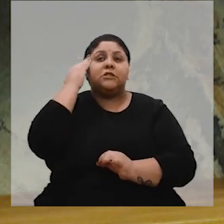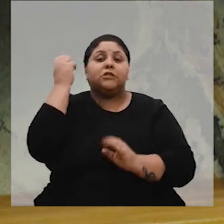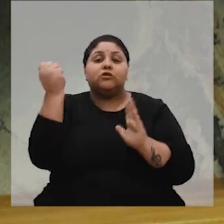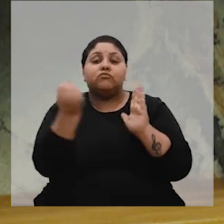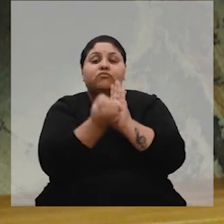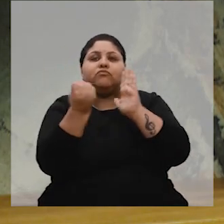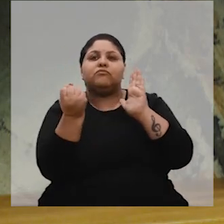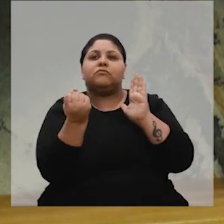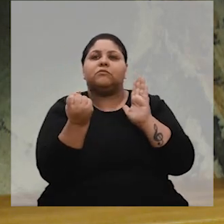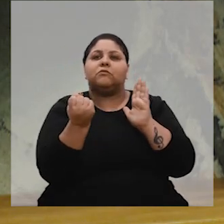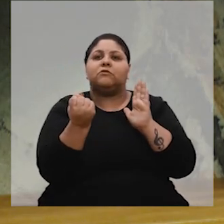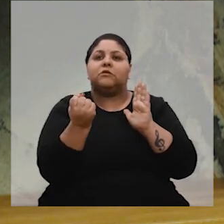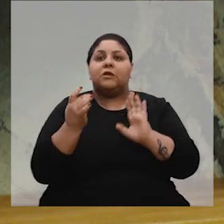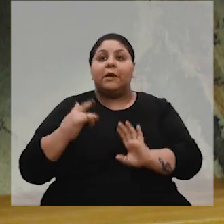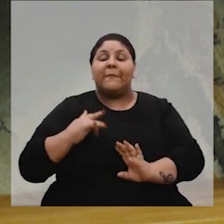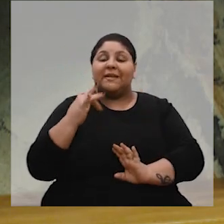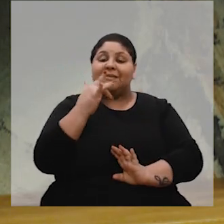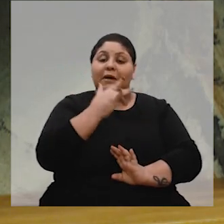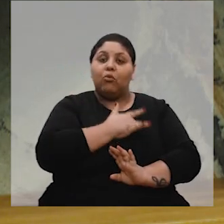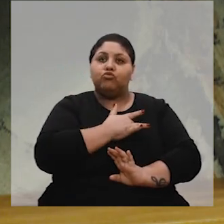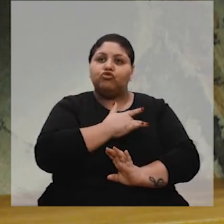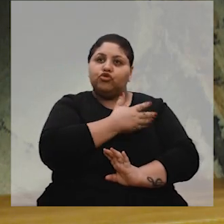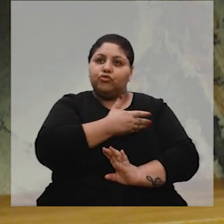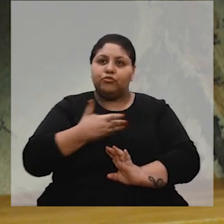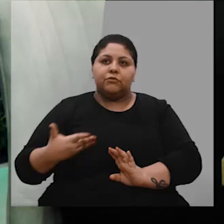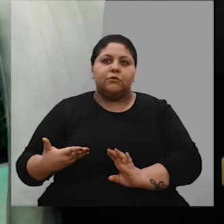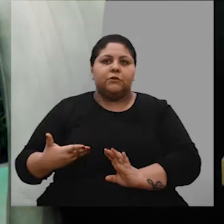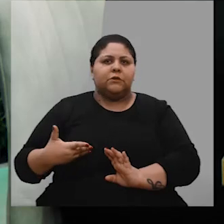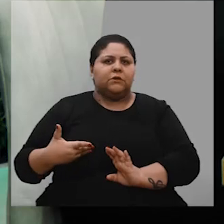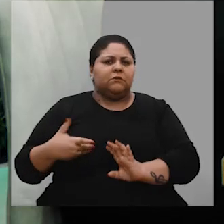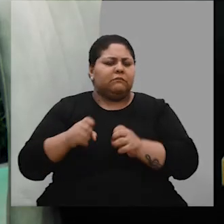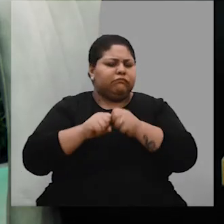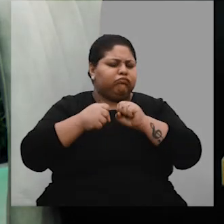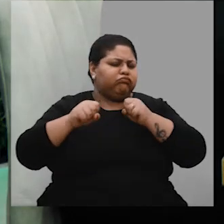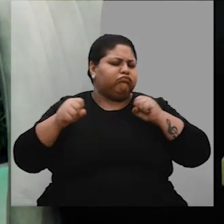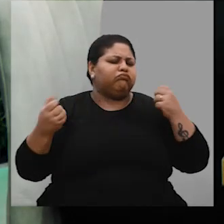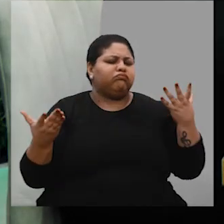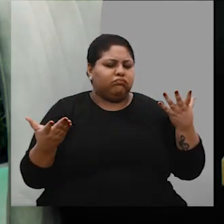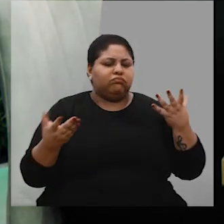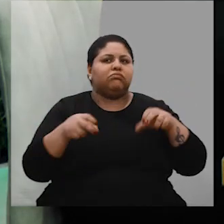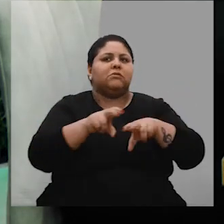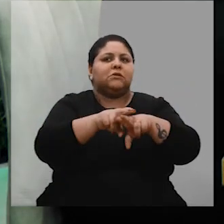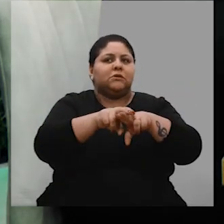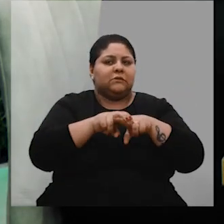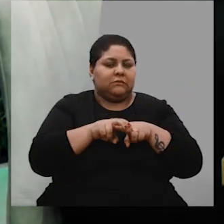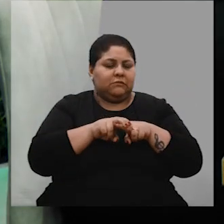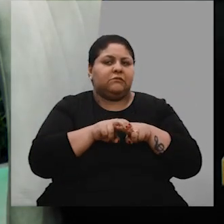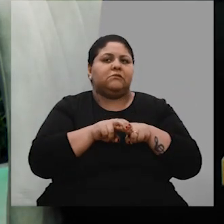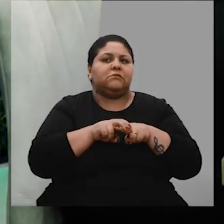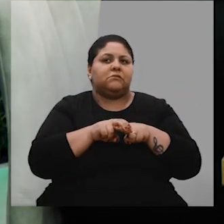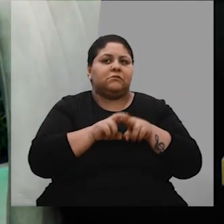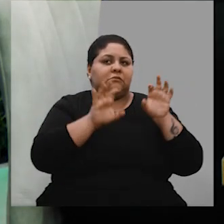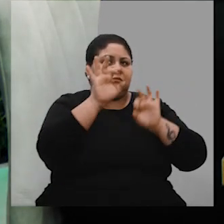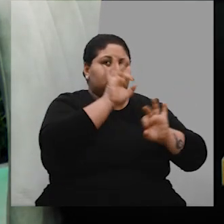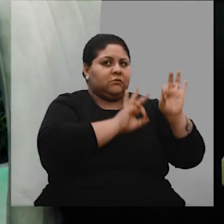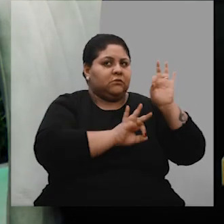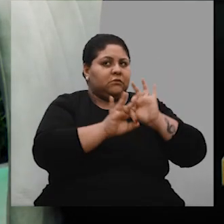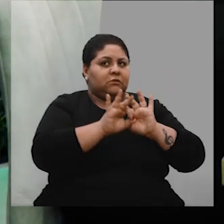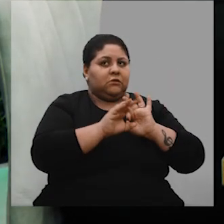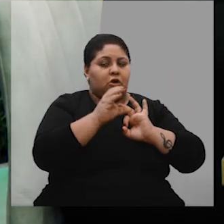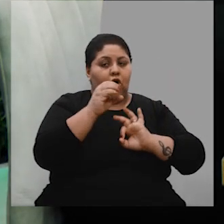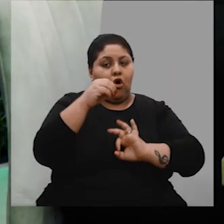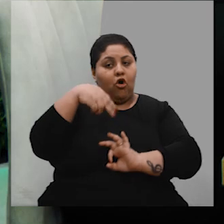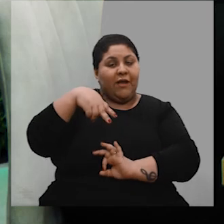das hepatites para a saúde pública. Gigantesco. Tanto por isso que entrou nesse planejamento